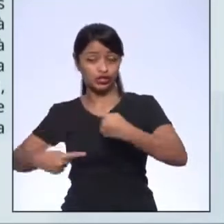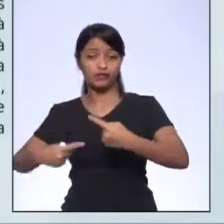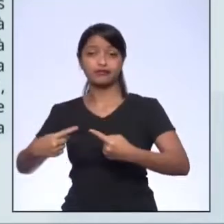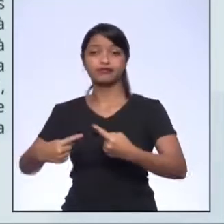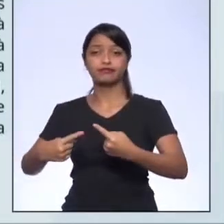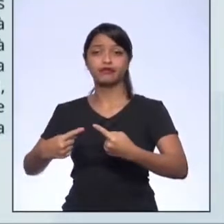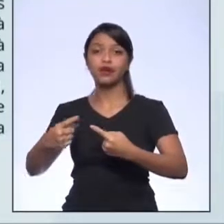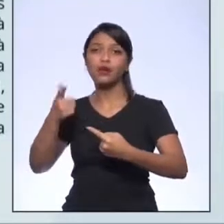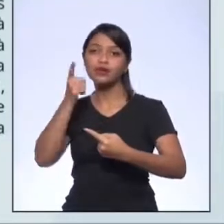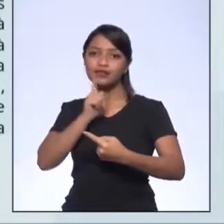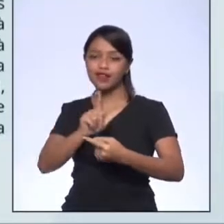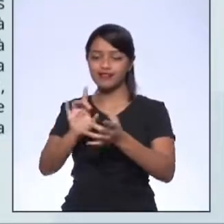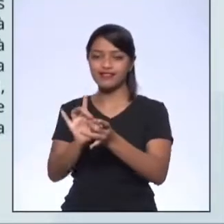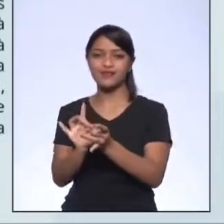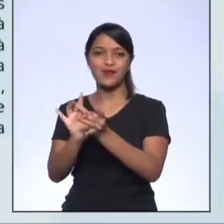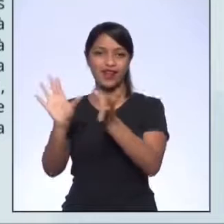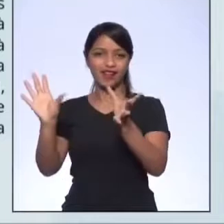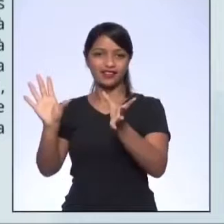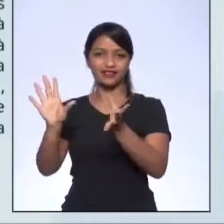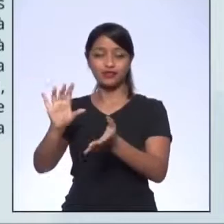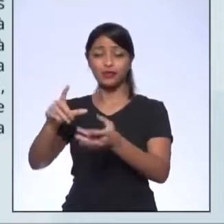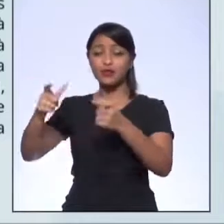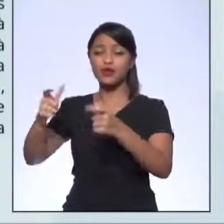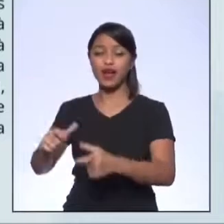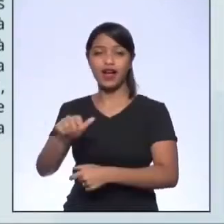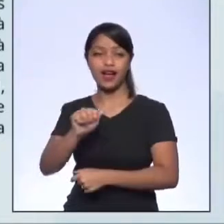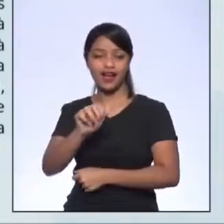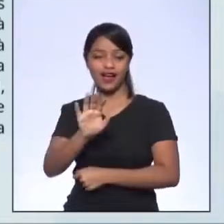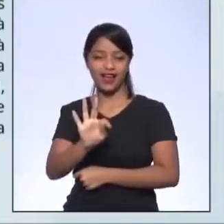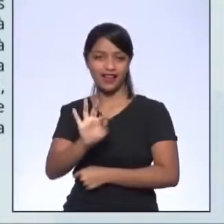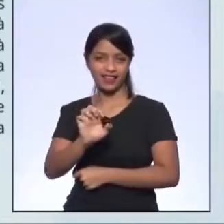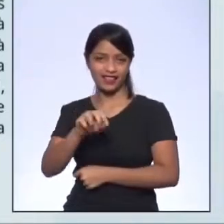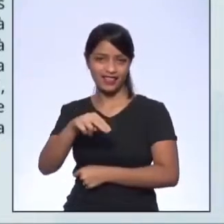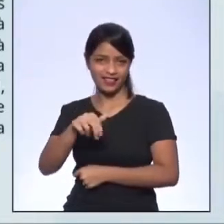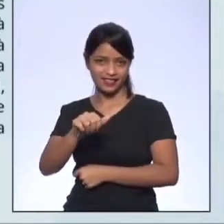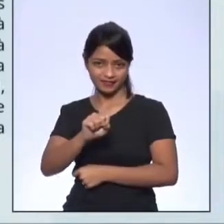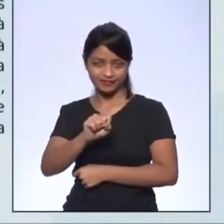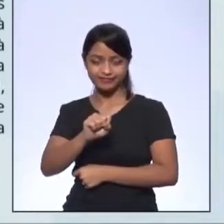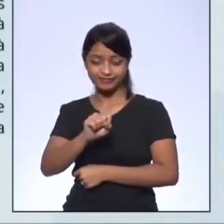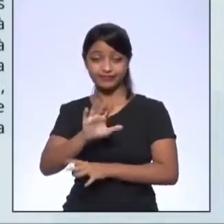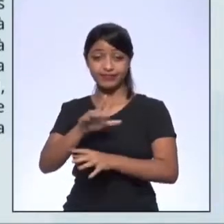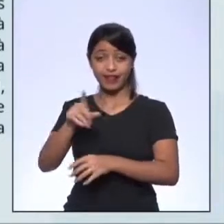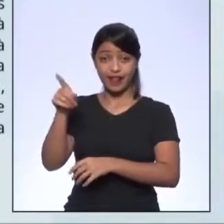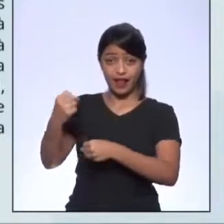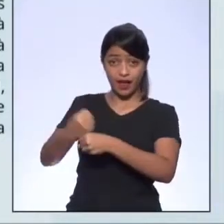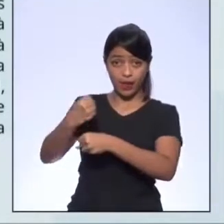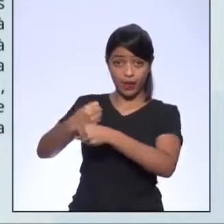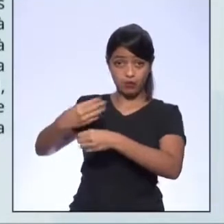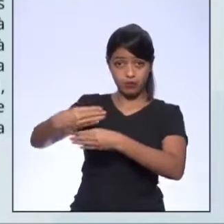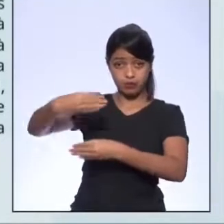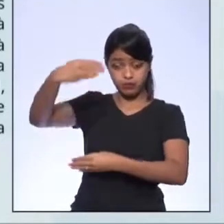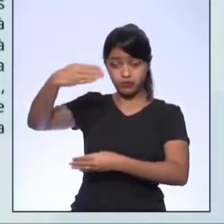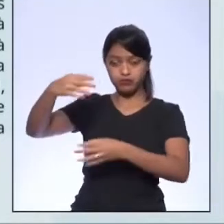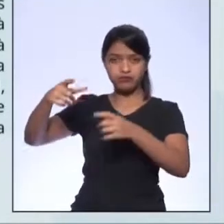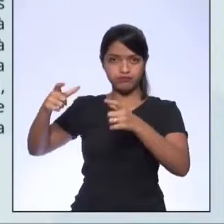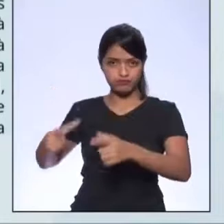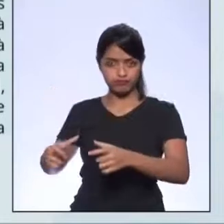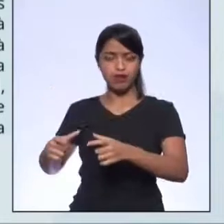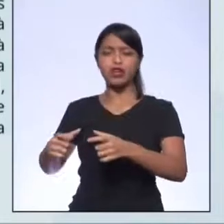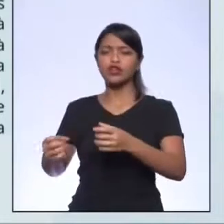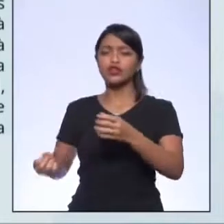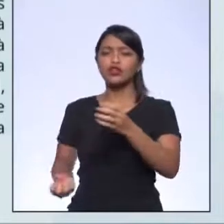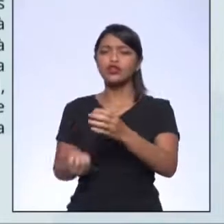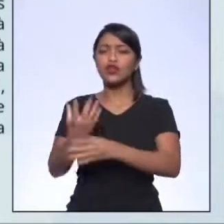organização democrática. No local era realizado o mais importante festival religioso de